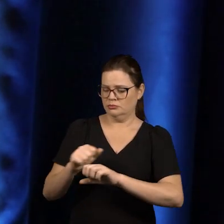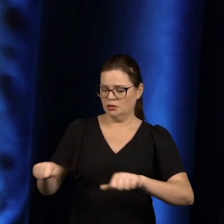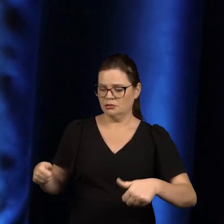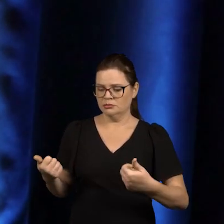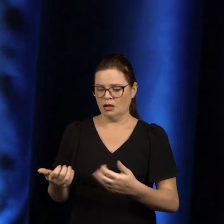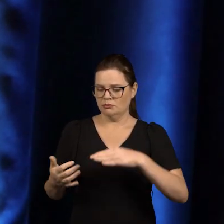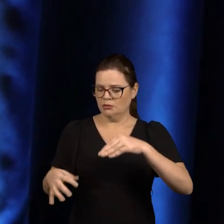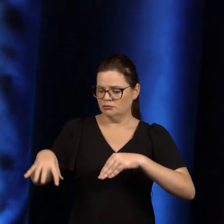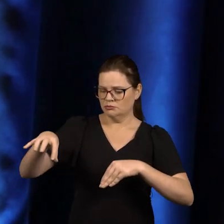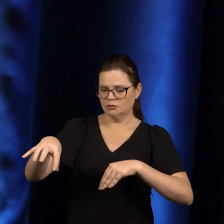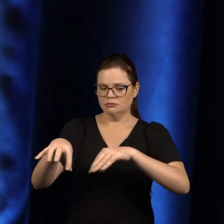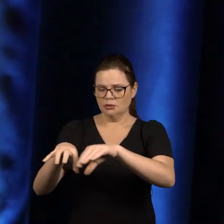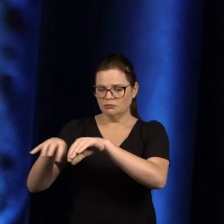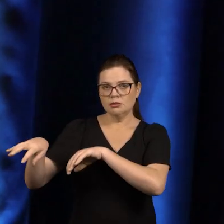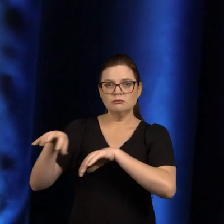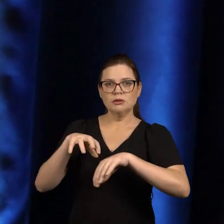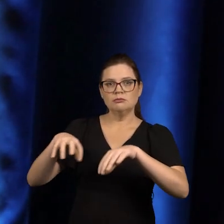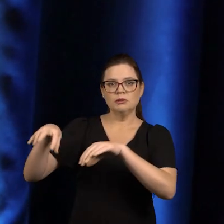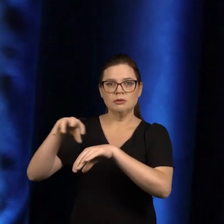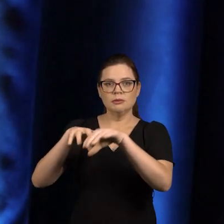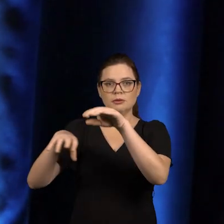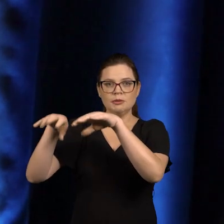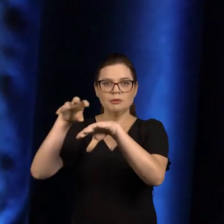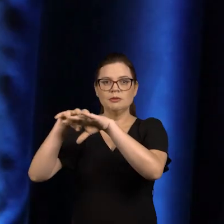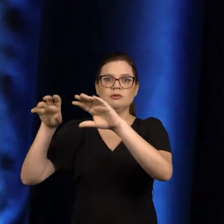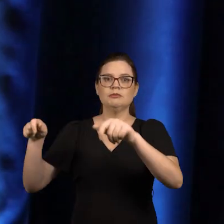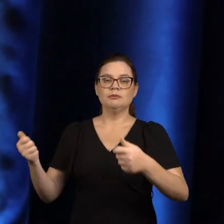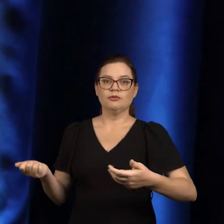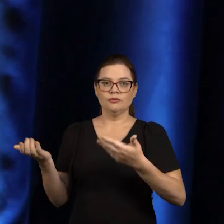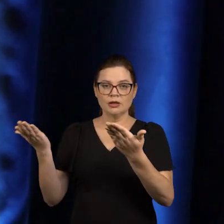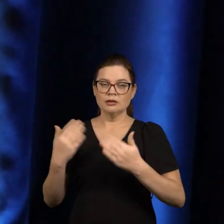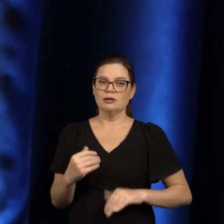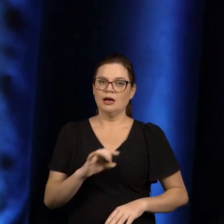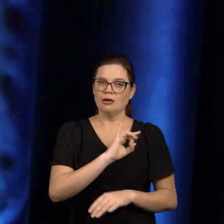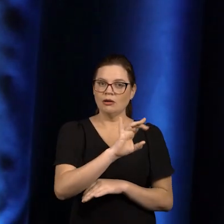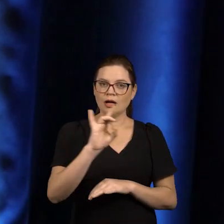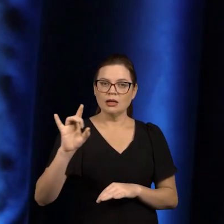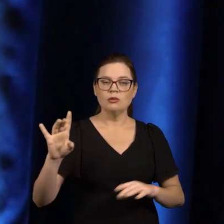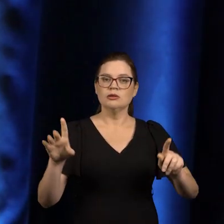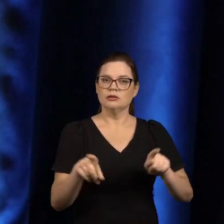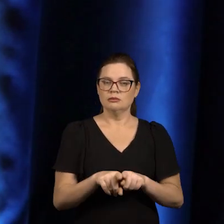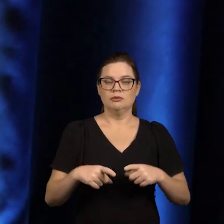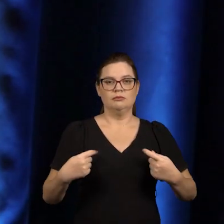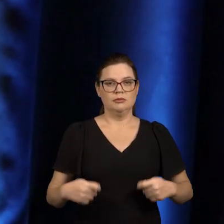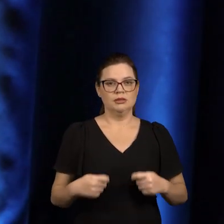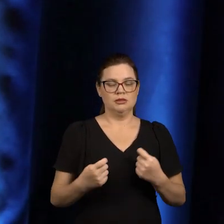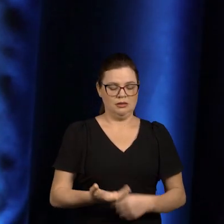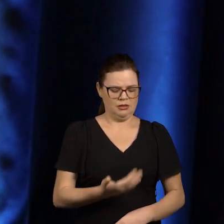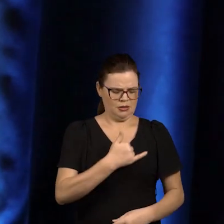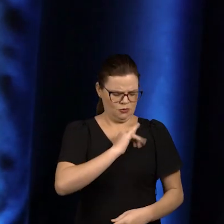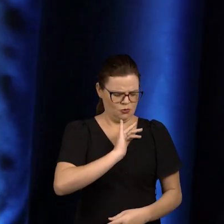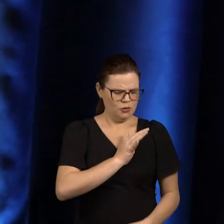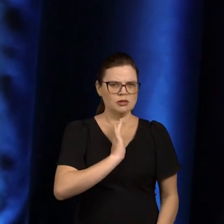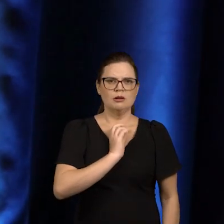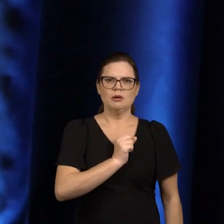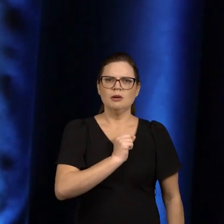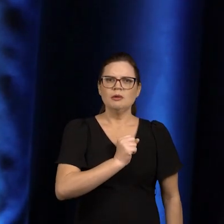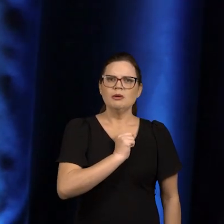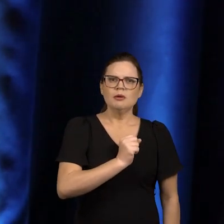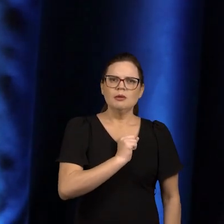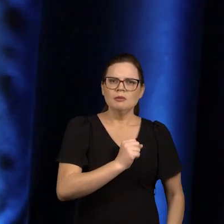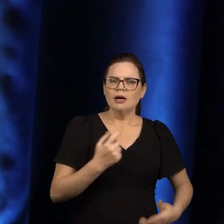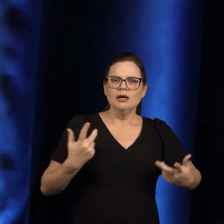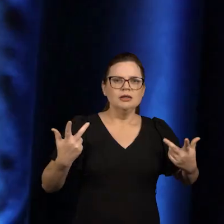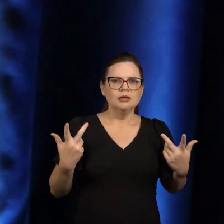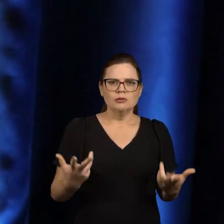é o que o Senhor também quer fazer e quer que cada um de nós tenhamos em nós e sejamos como